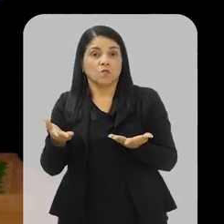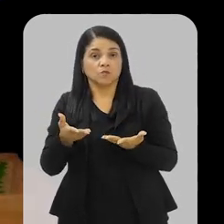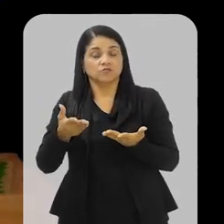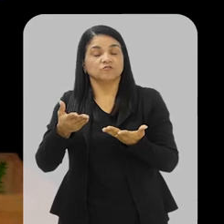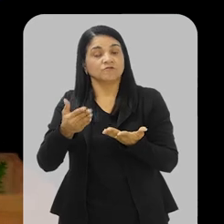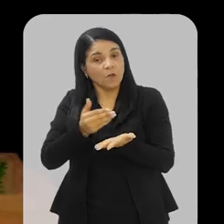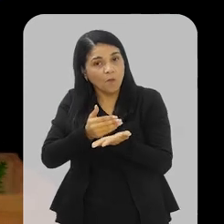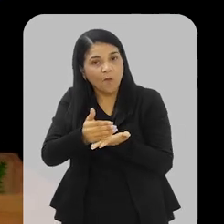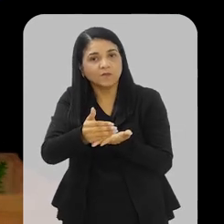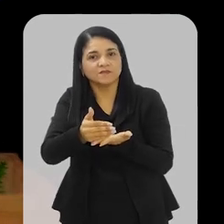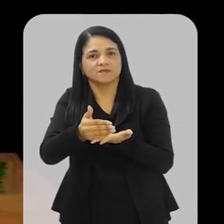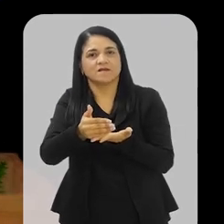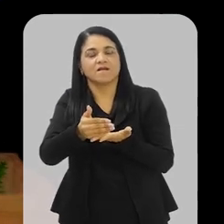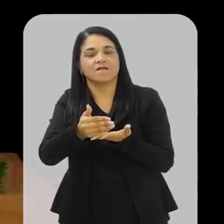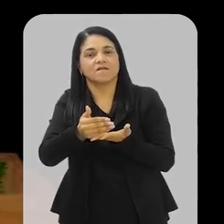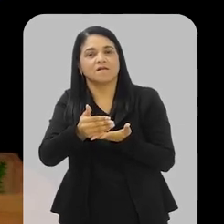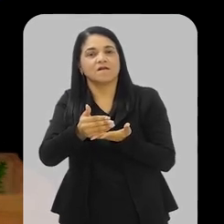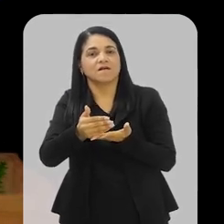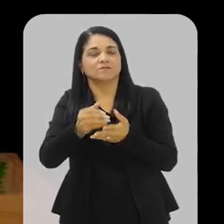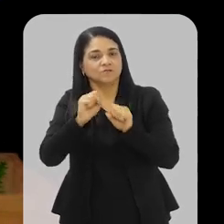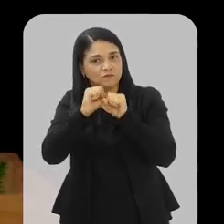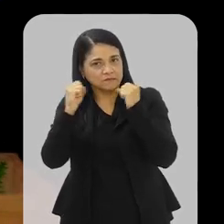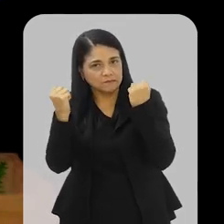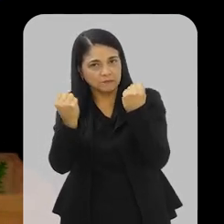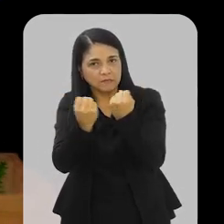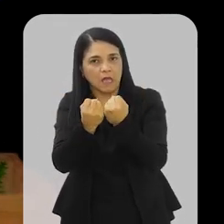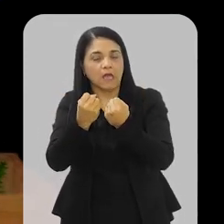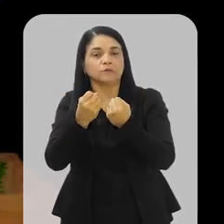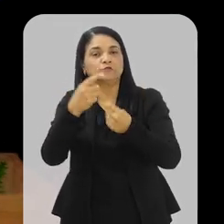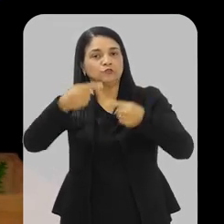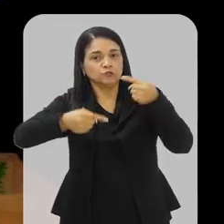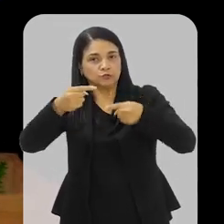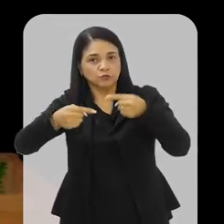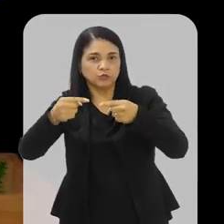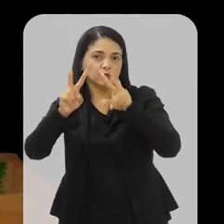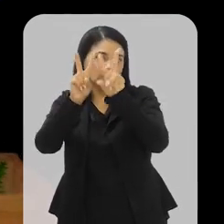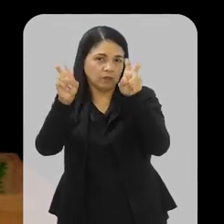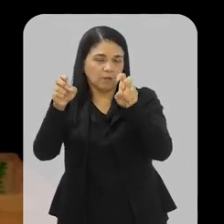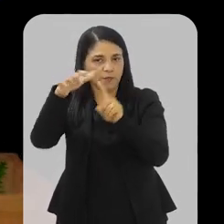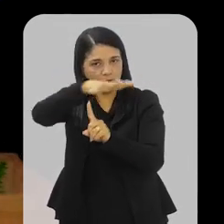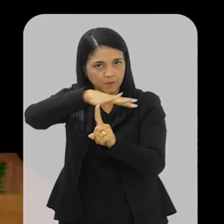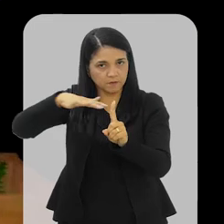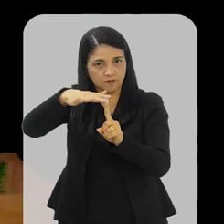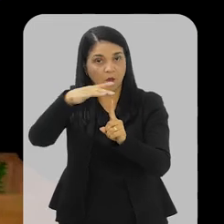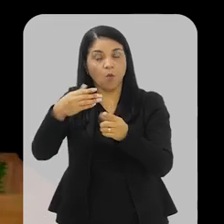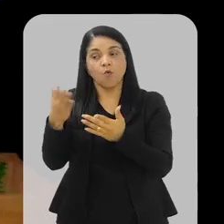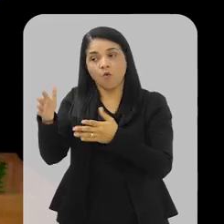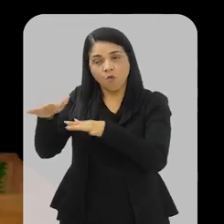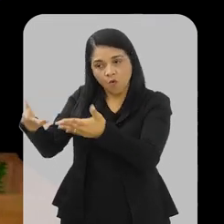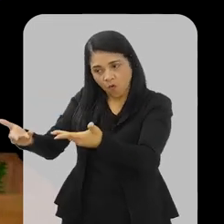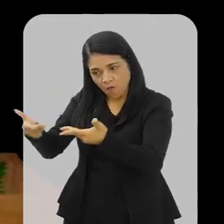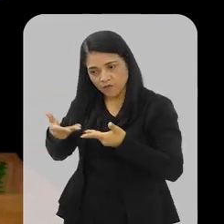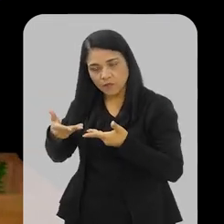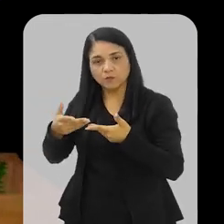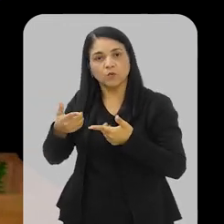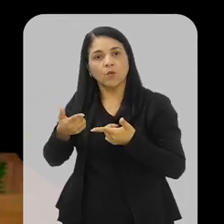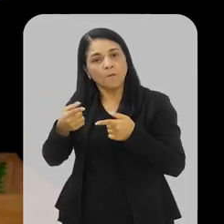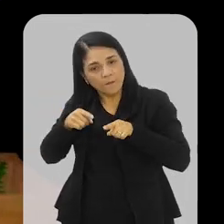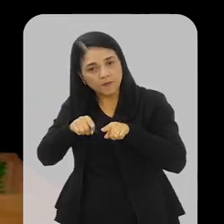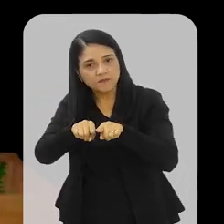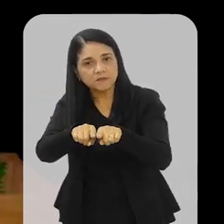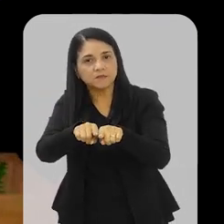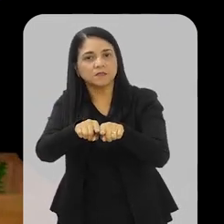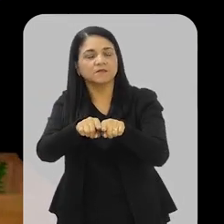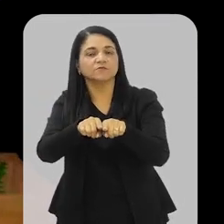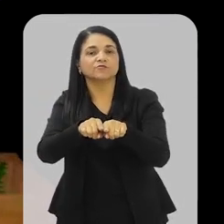dar eh um pontapé praticamente Inicial nesse seminário tratando sobre esse assunto convidando outros parceiros que